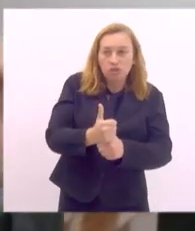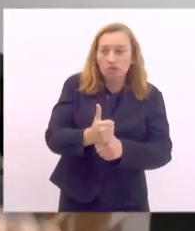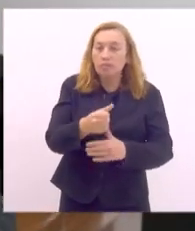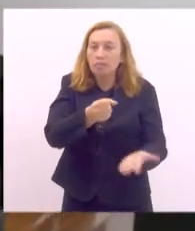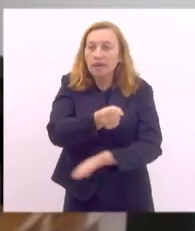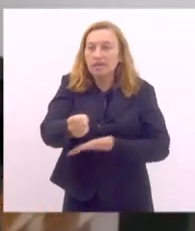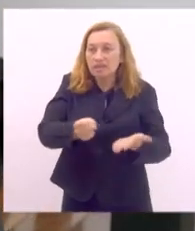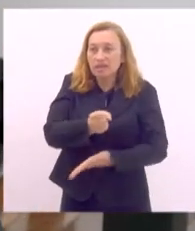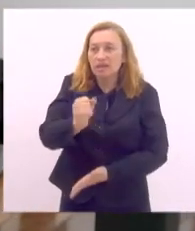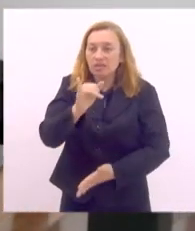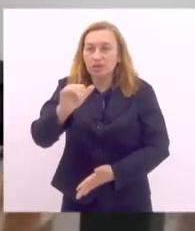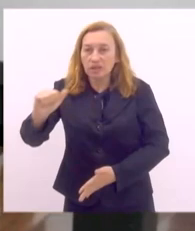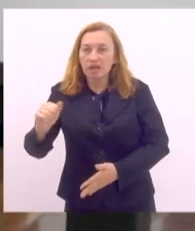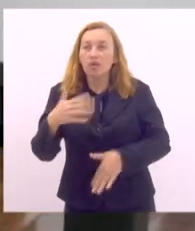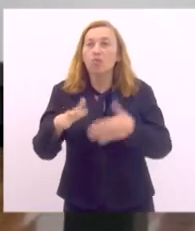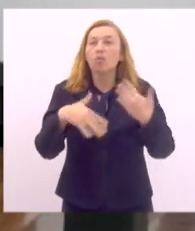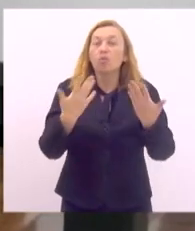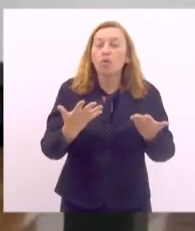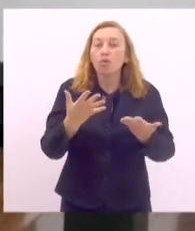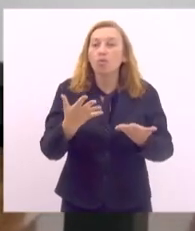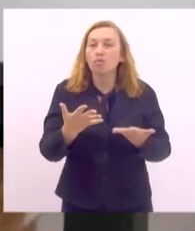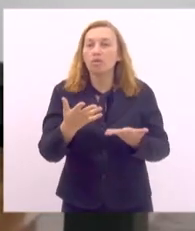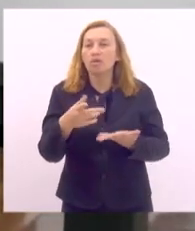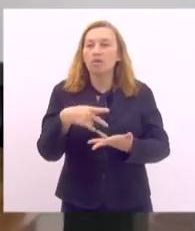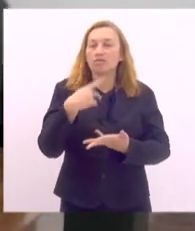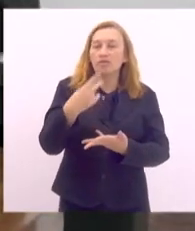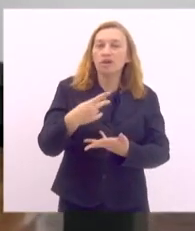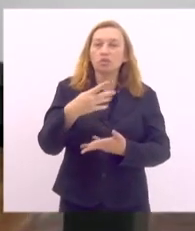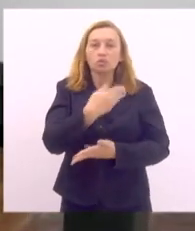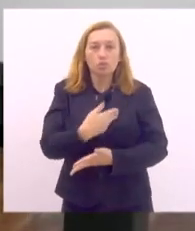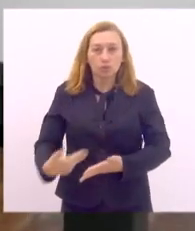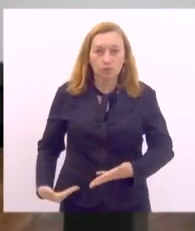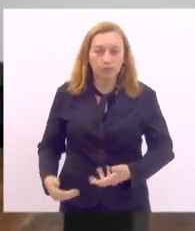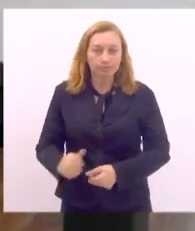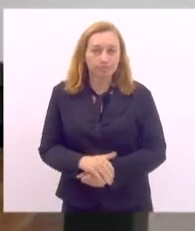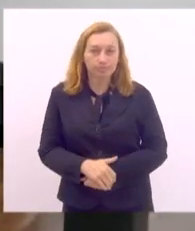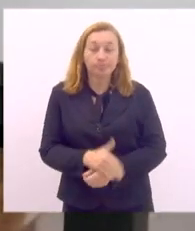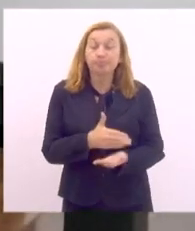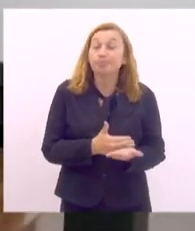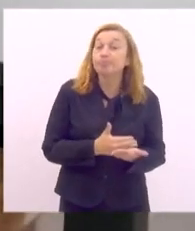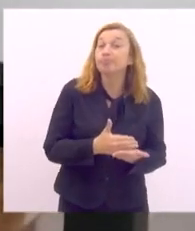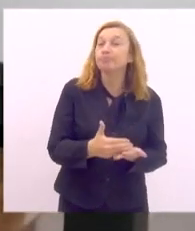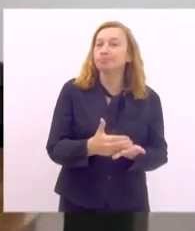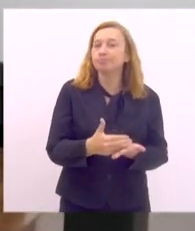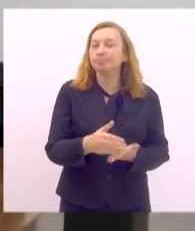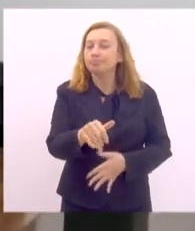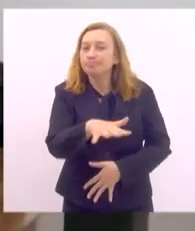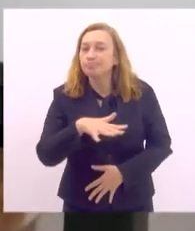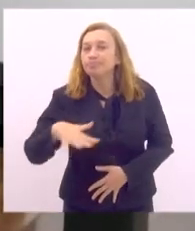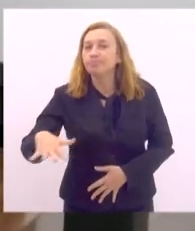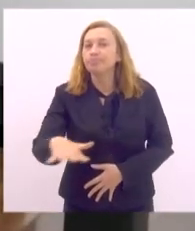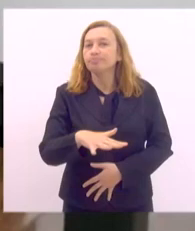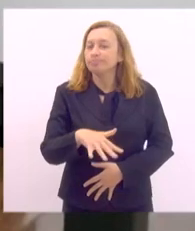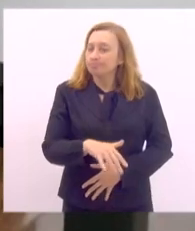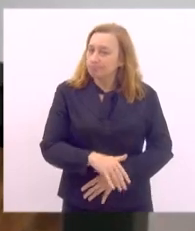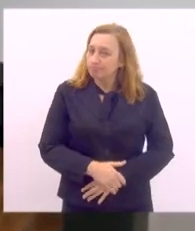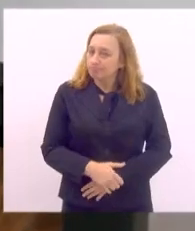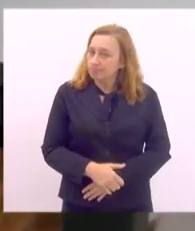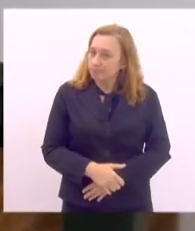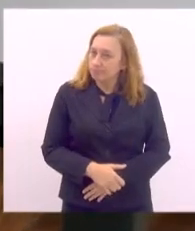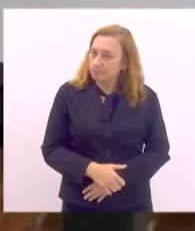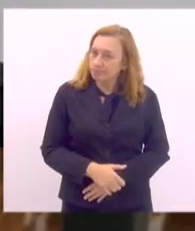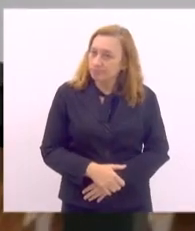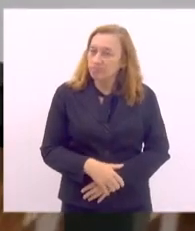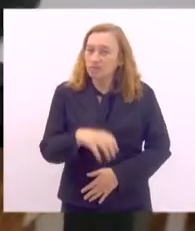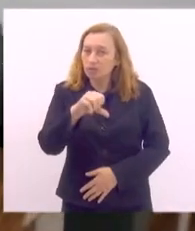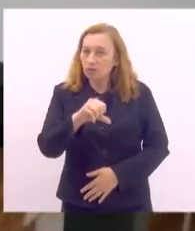é o argumento do governo? Qual é o argumento do governo? Inicialmente, a área era, põe lá,